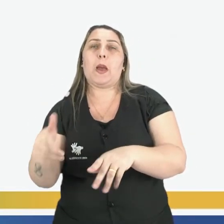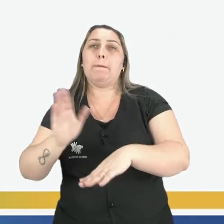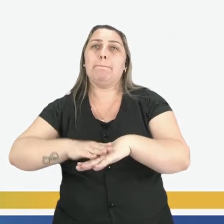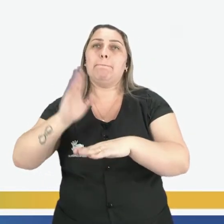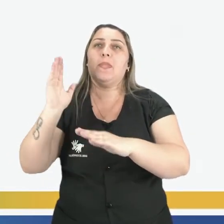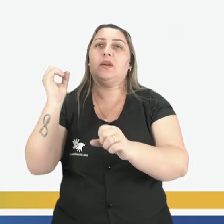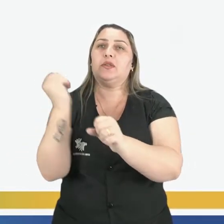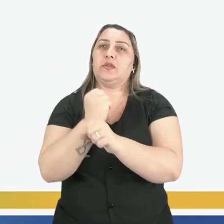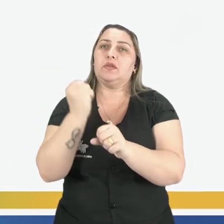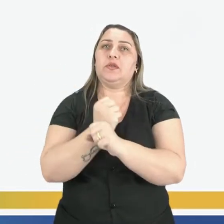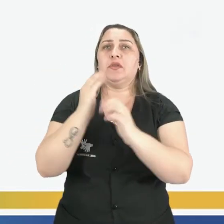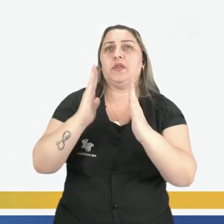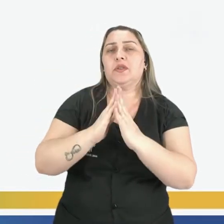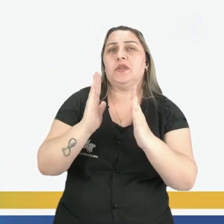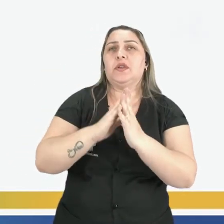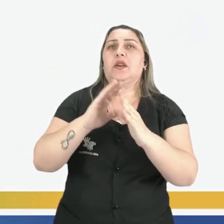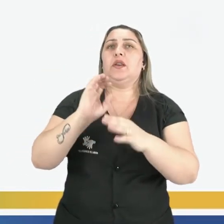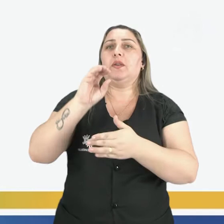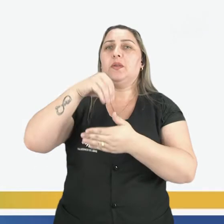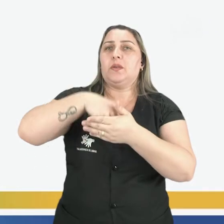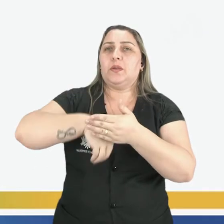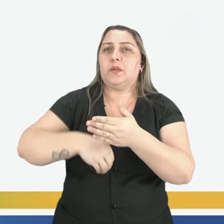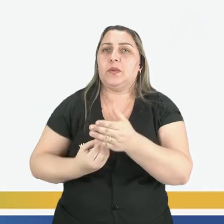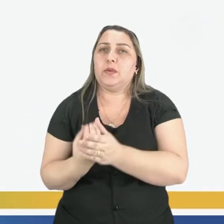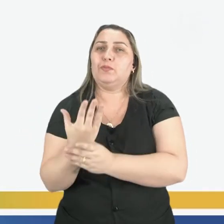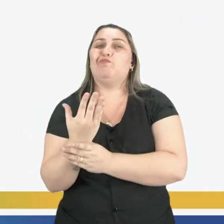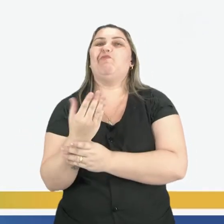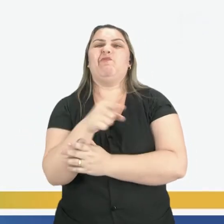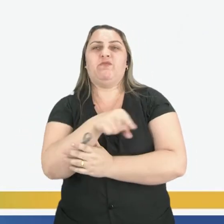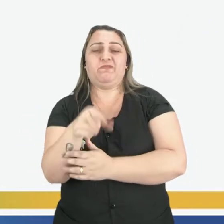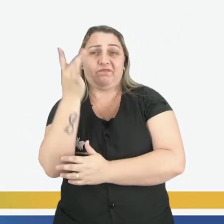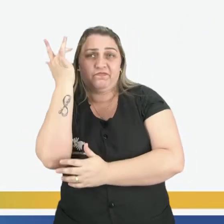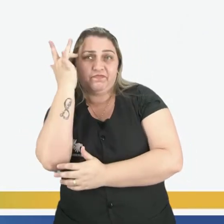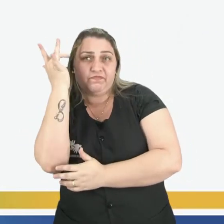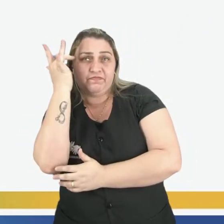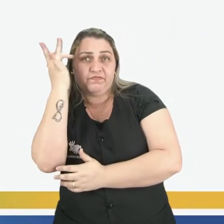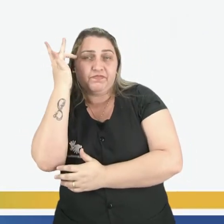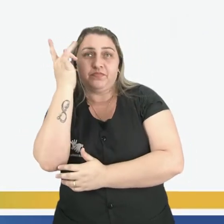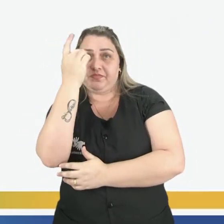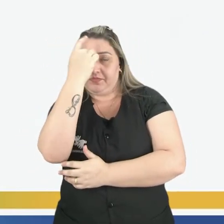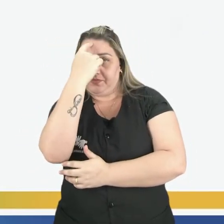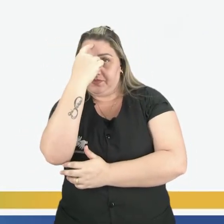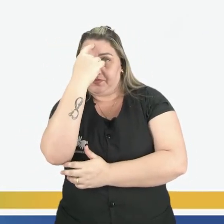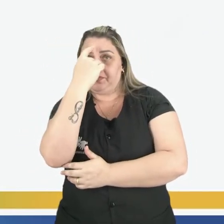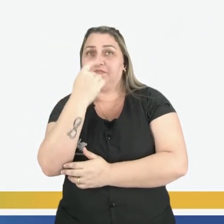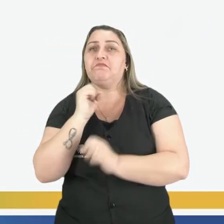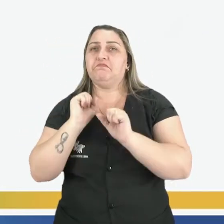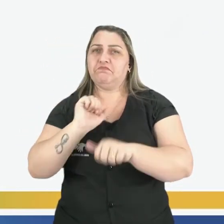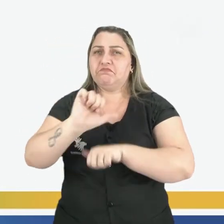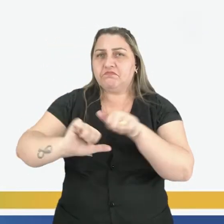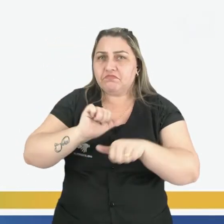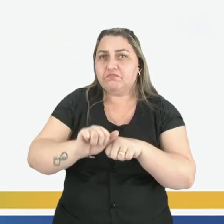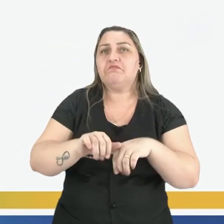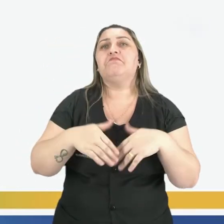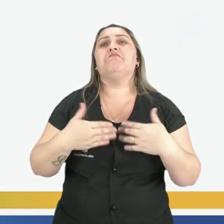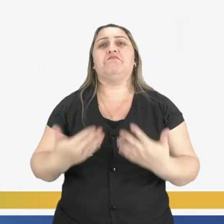mais construções, plantações. Você acha que essa paisagem ainda pode ser